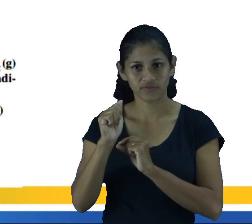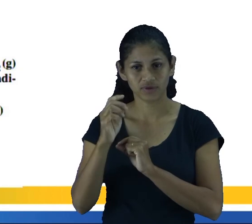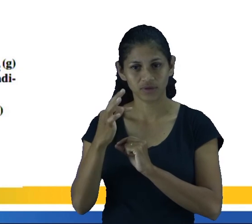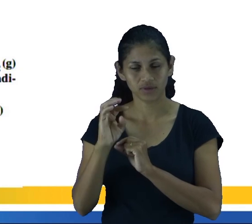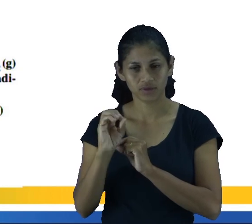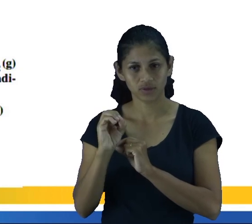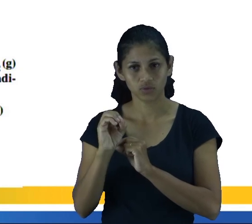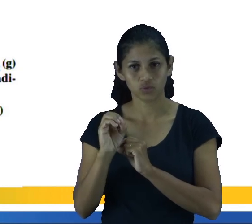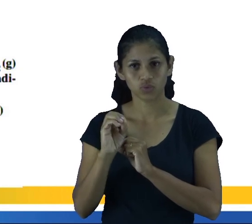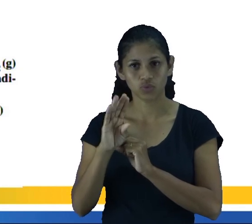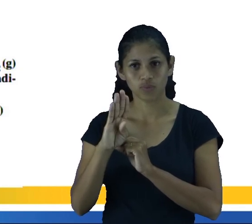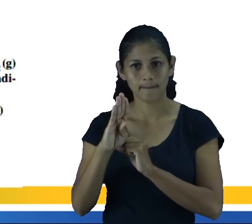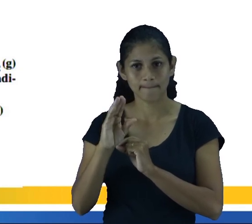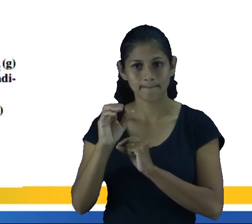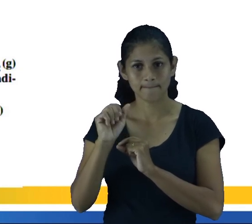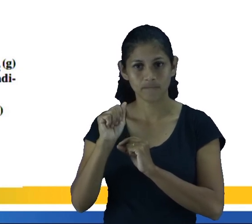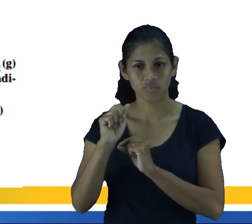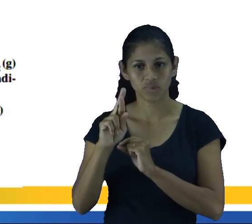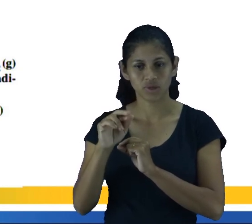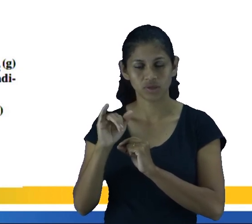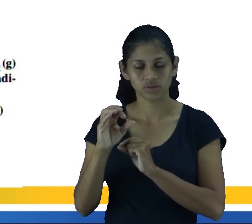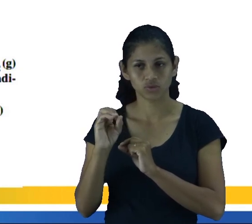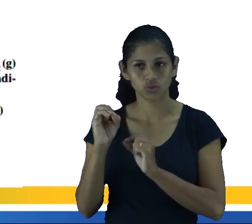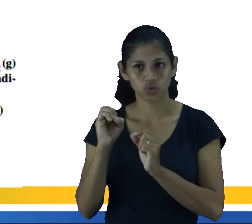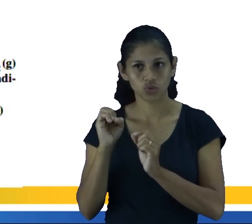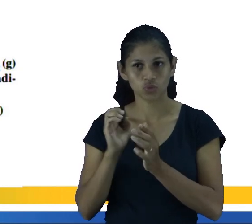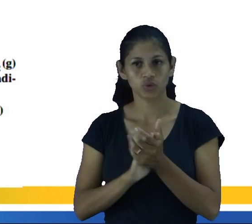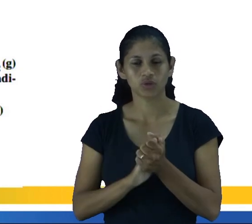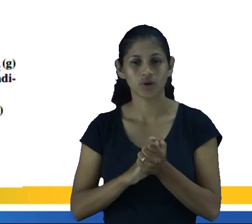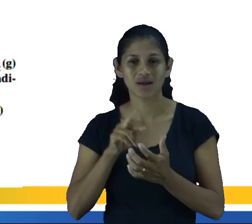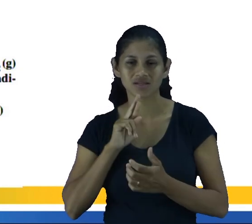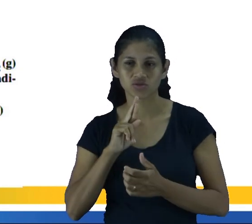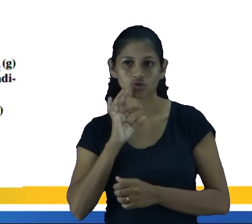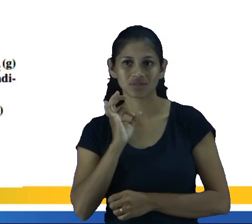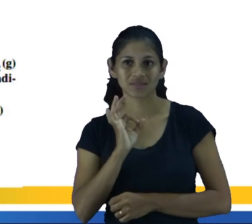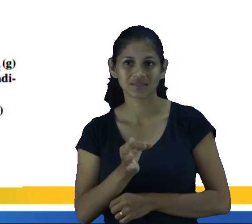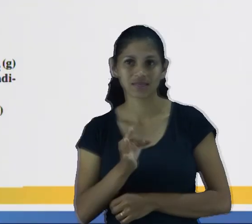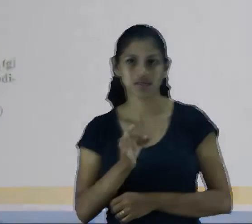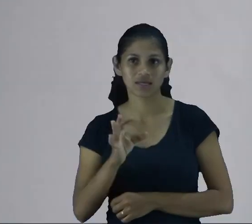resposta correta é precipitação de um sólido branco.